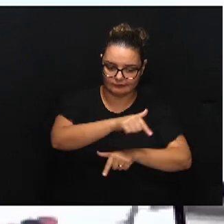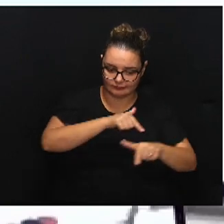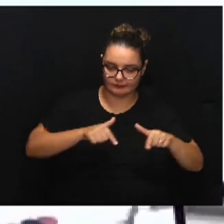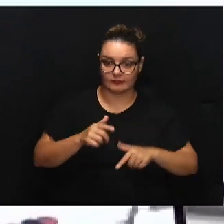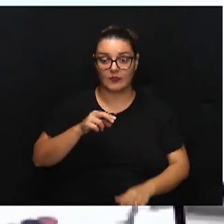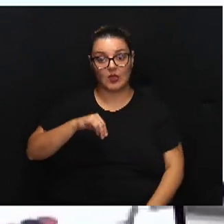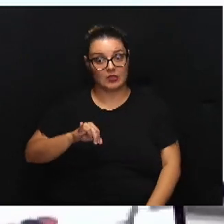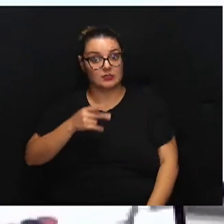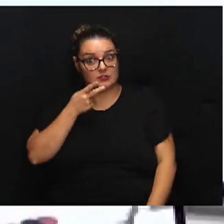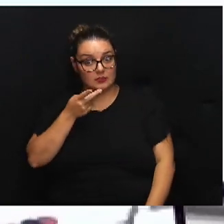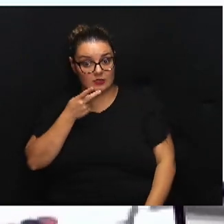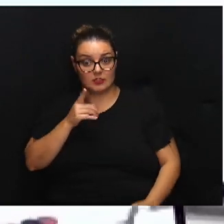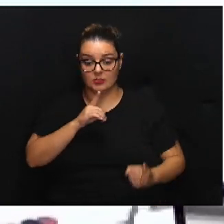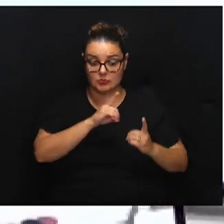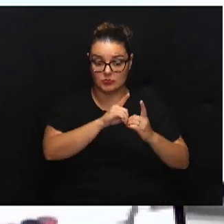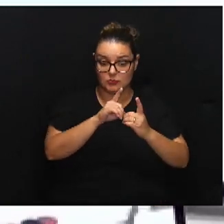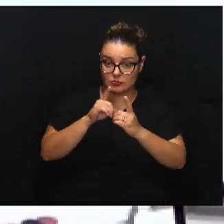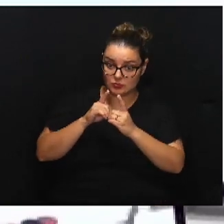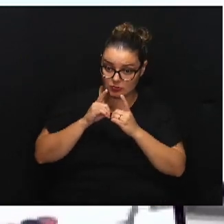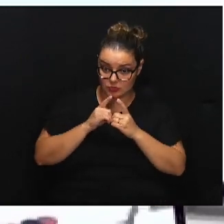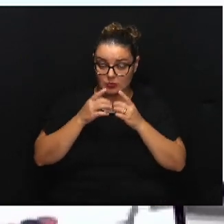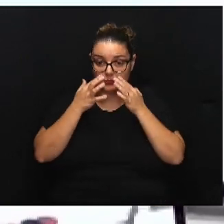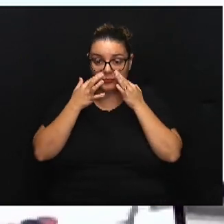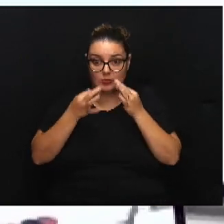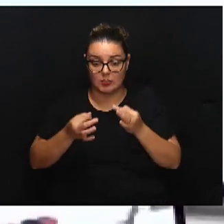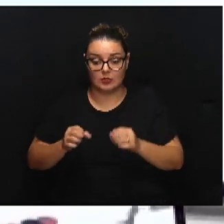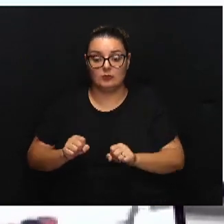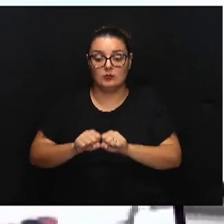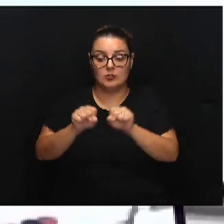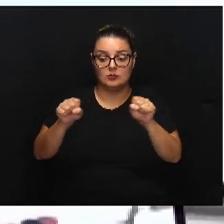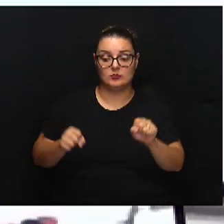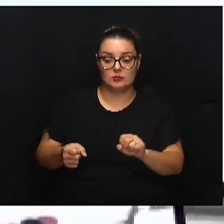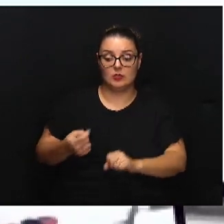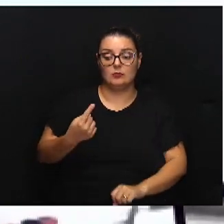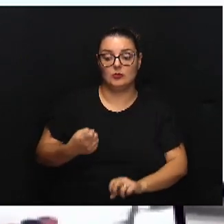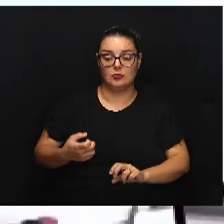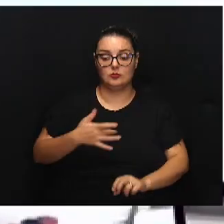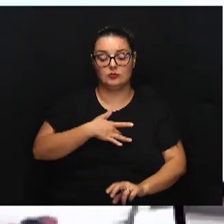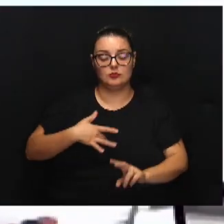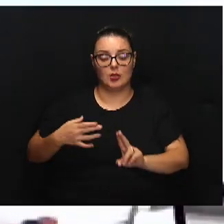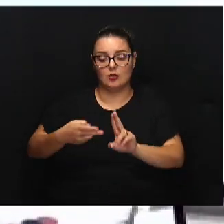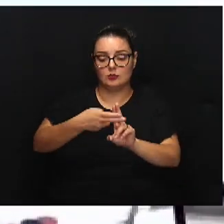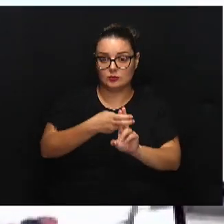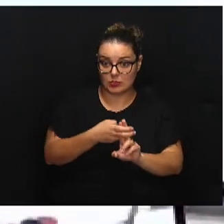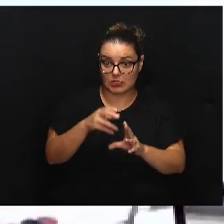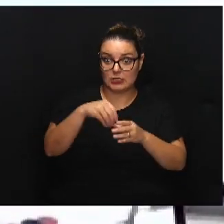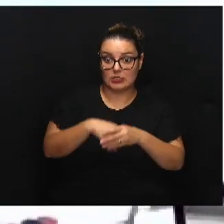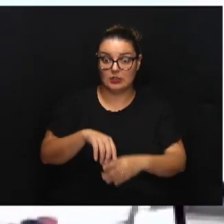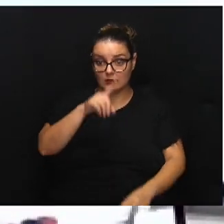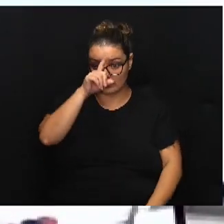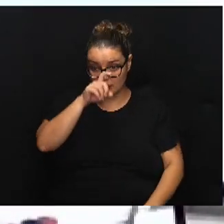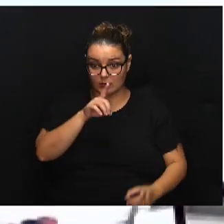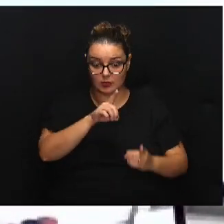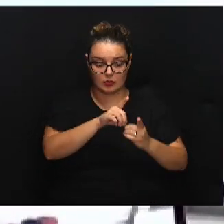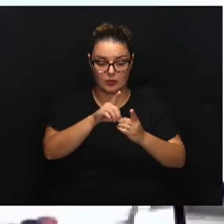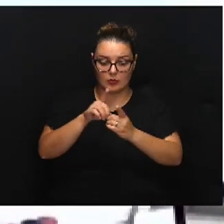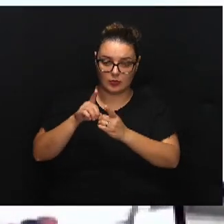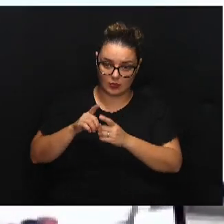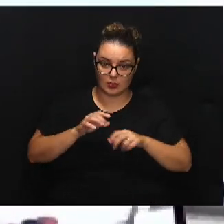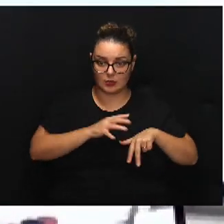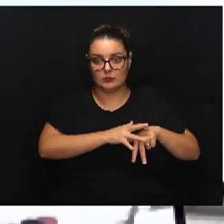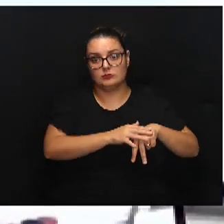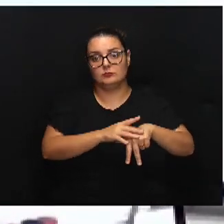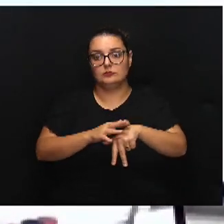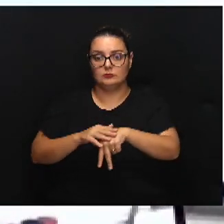falar, então, da atenção dada pelo Sistema Único de Saúde dentro dos hospitais que atendem